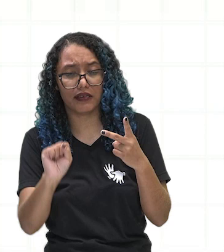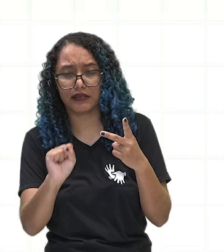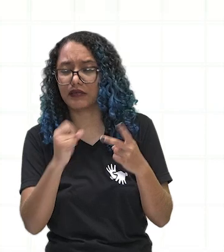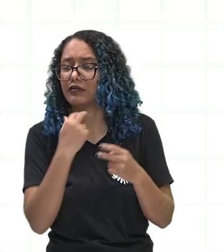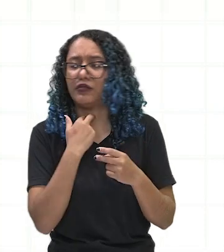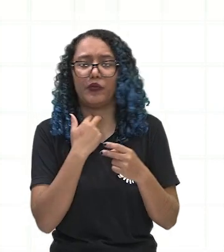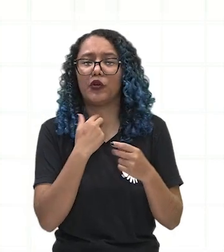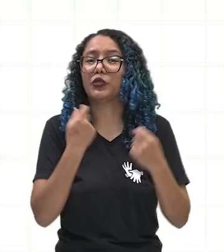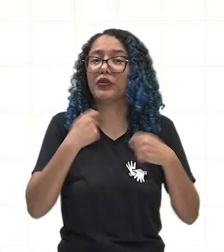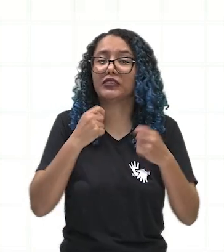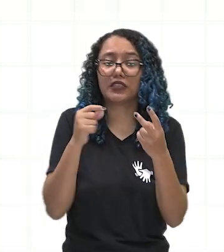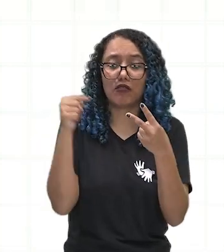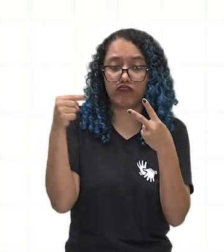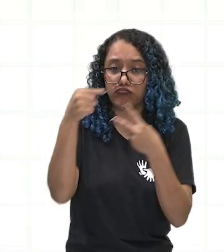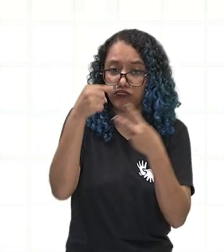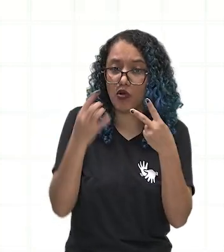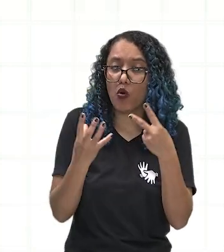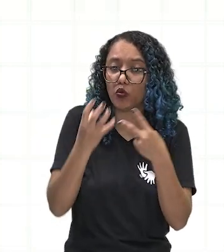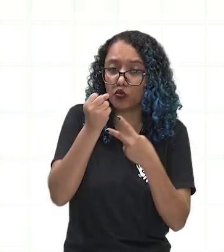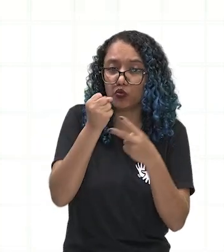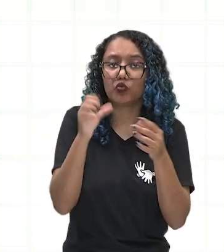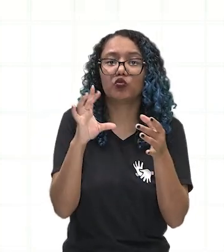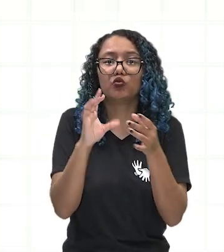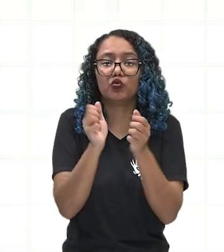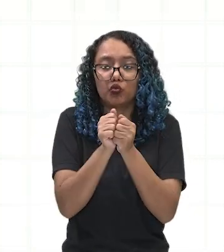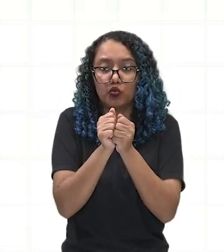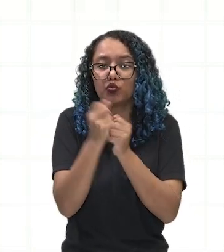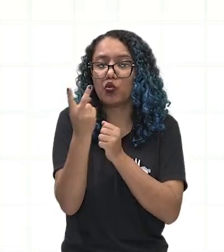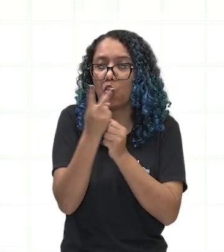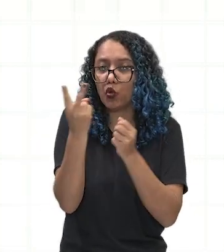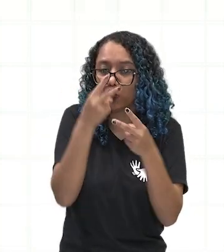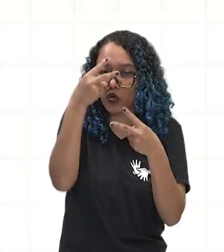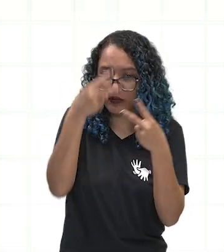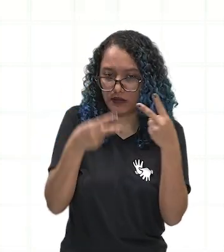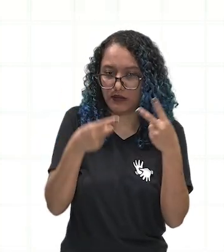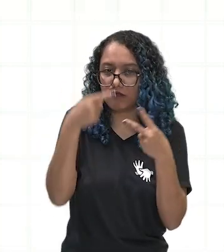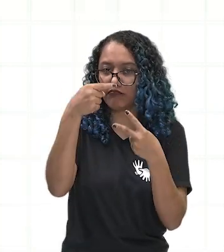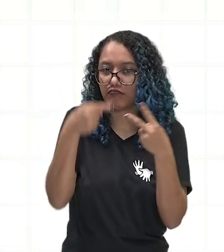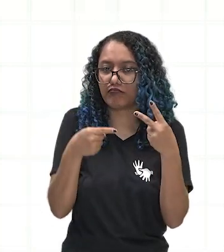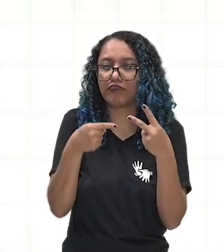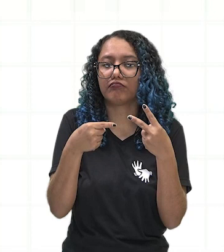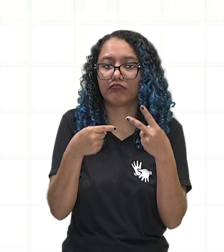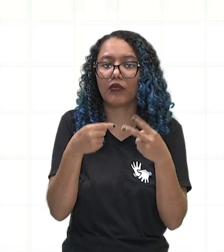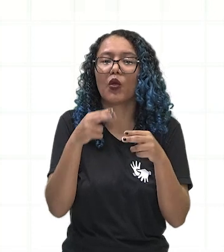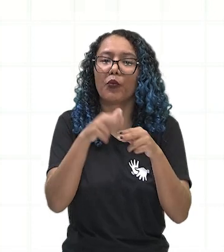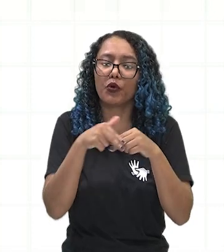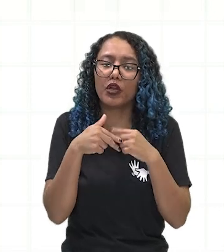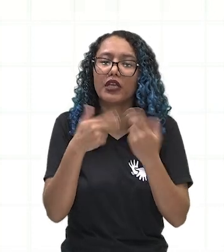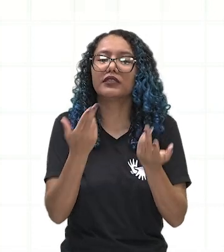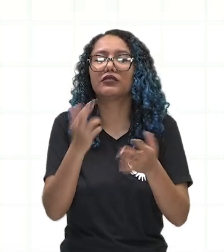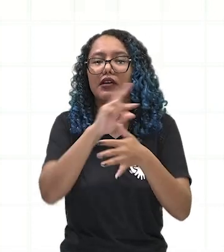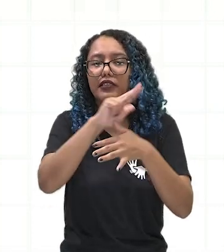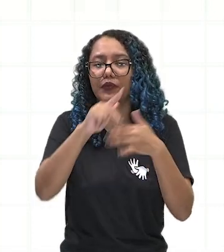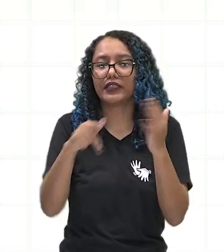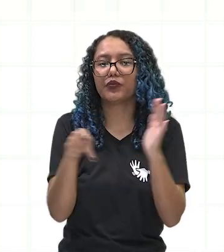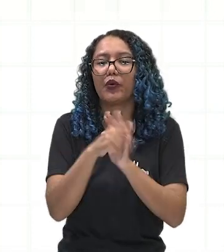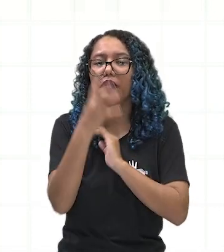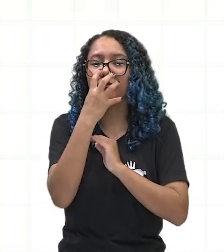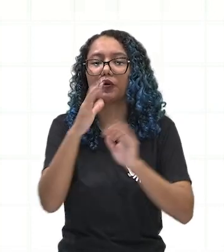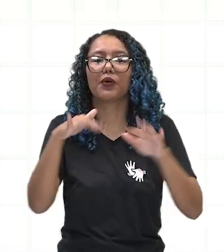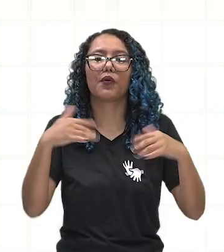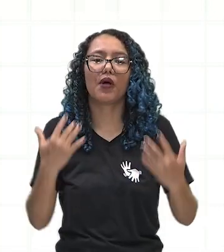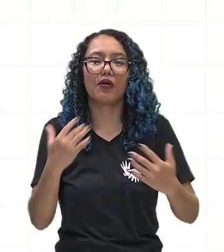isso corresponde ao nome científico desse animal. Então, por isso que a espécie do cachorro é